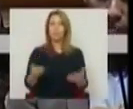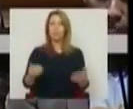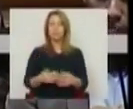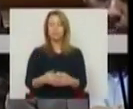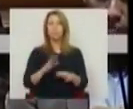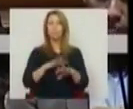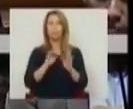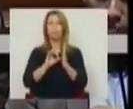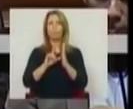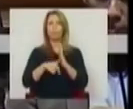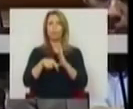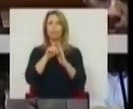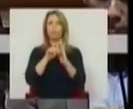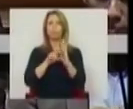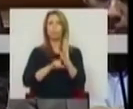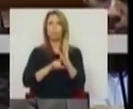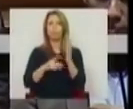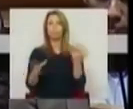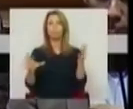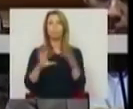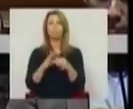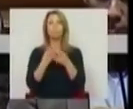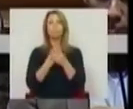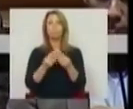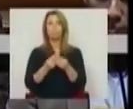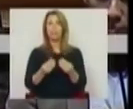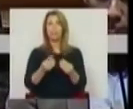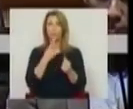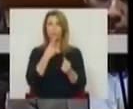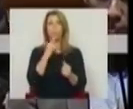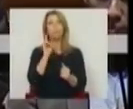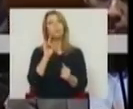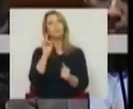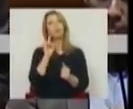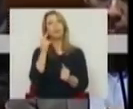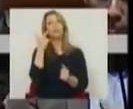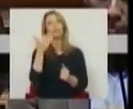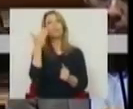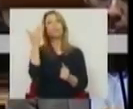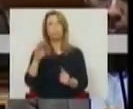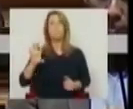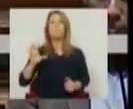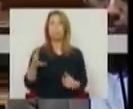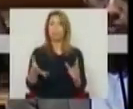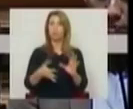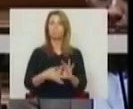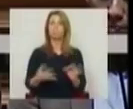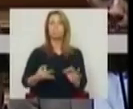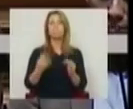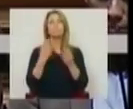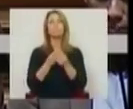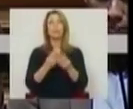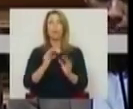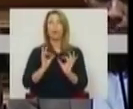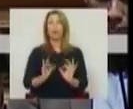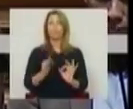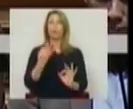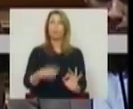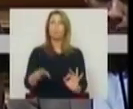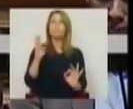pelo projeto de resolução sobre uma matéria altamente relevante para o futuro do país, uma matéria que o próprio